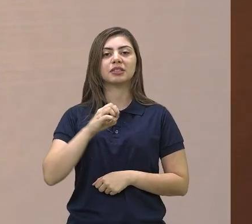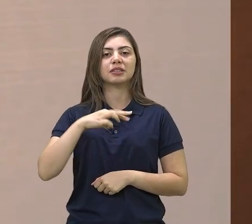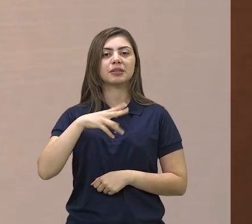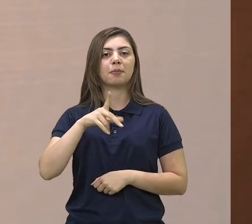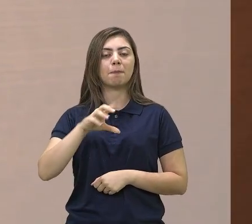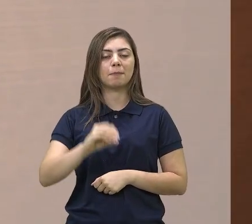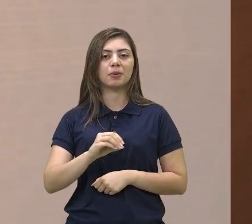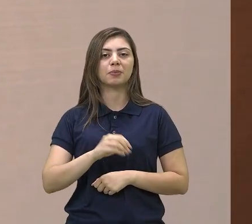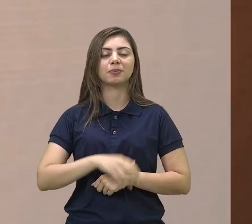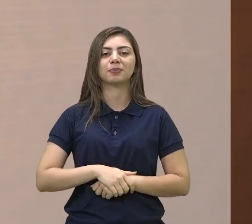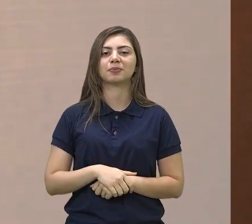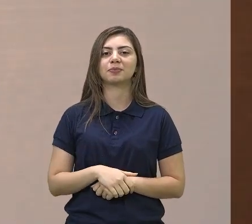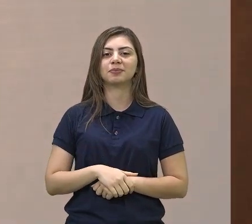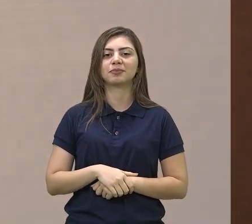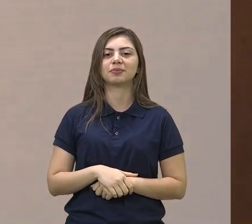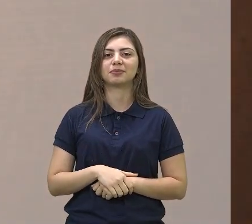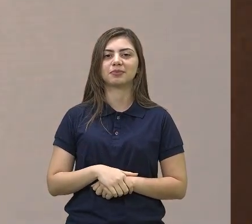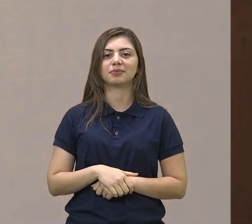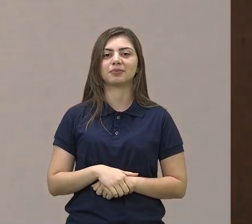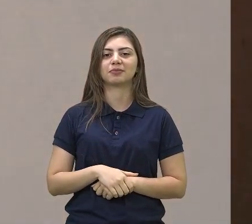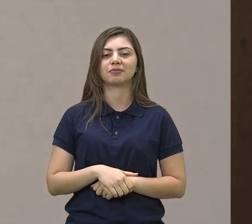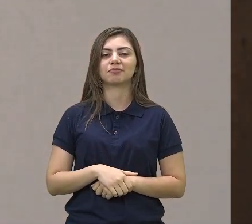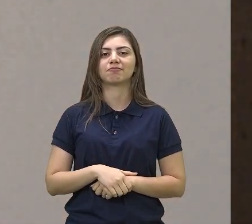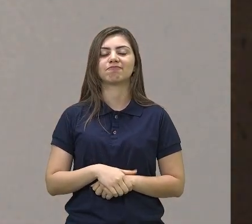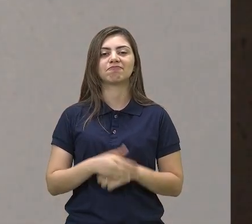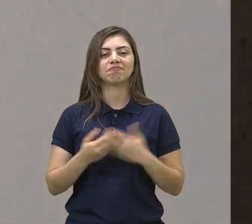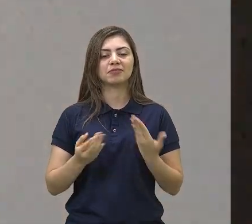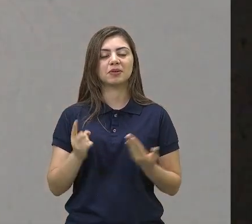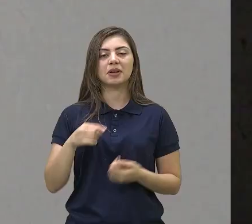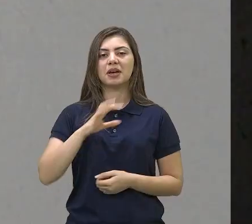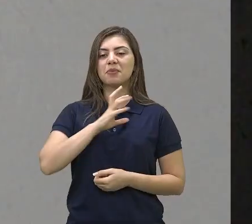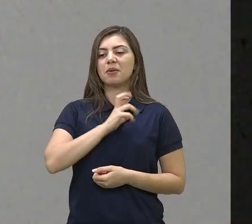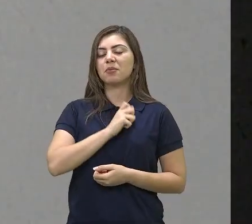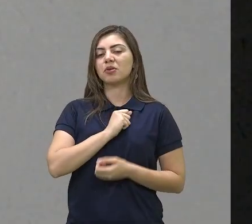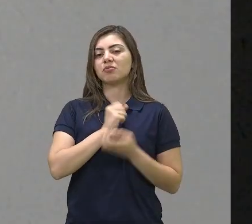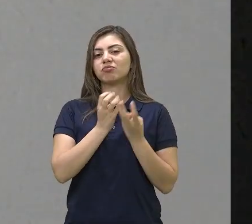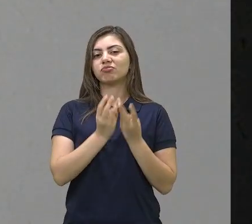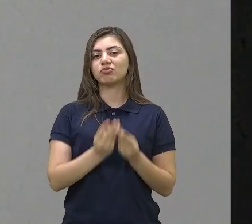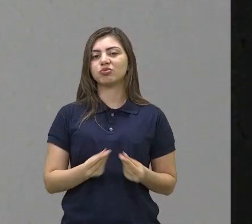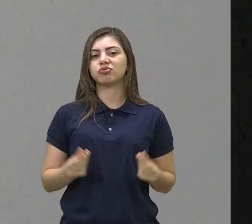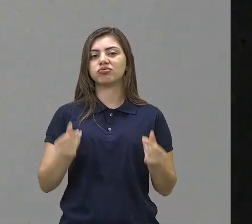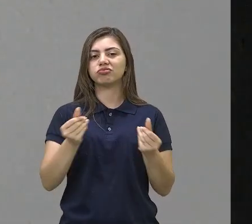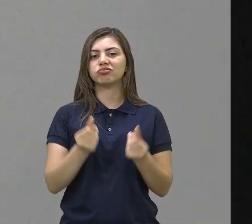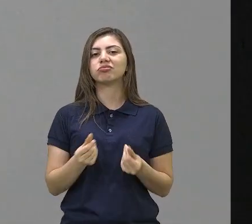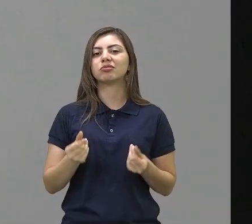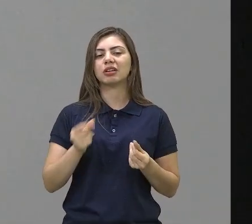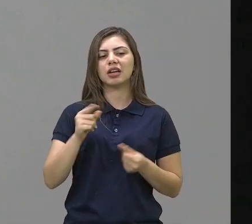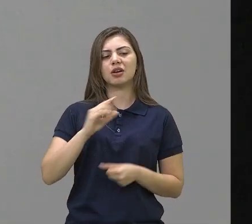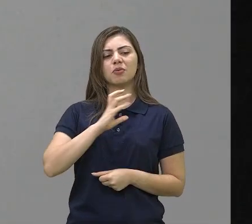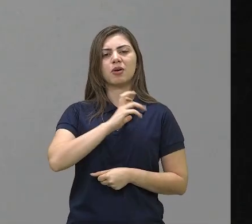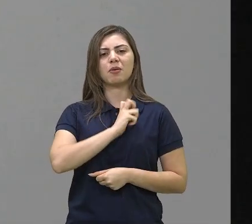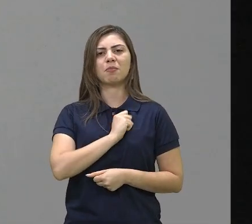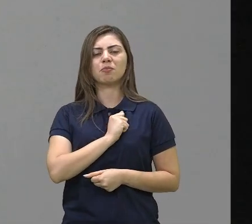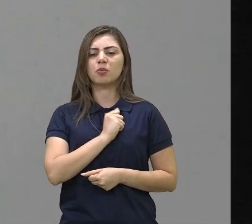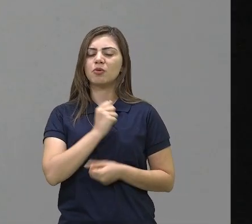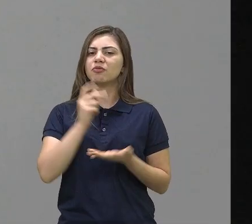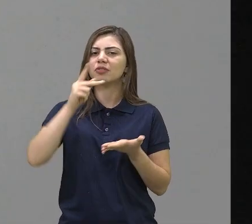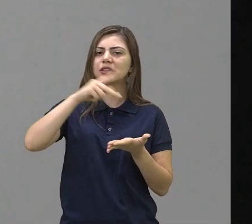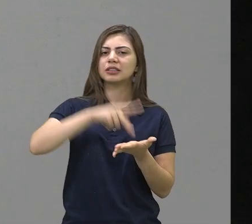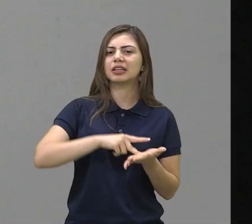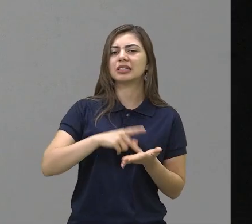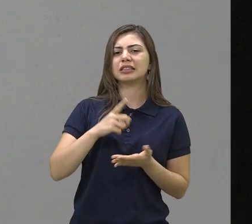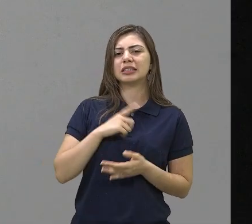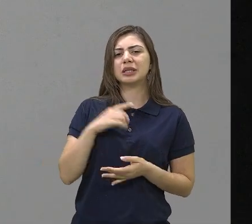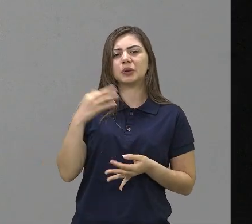e Mariana. Um amor de perdição. Um amor profundo, consumido pela dor e